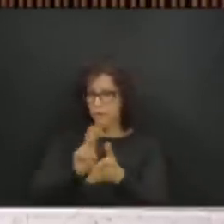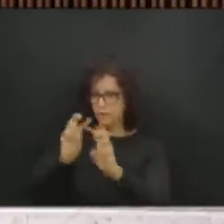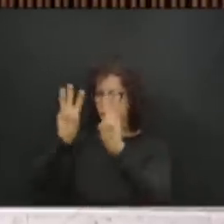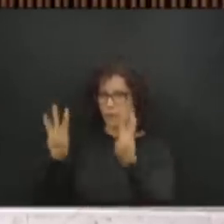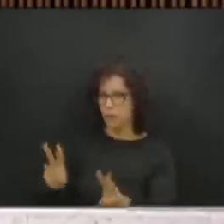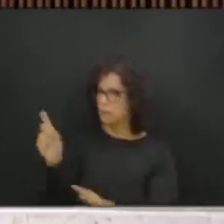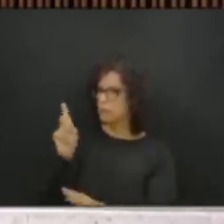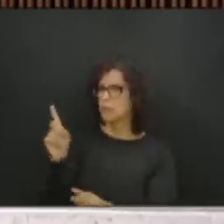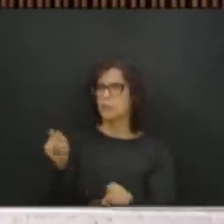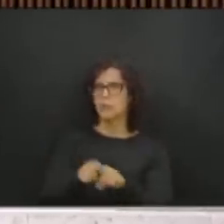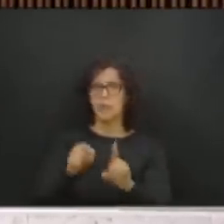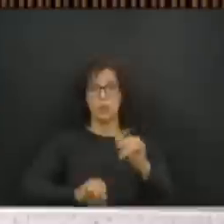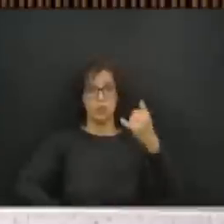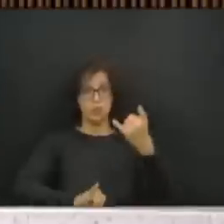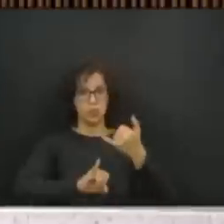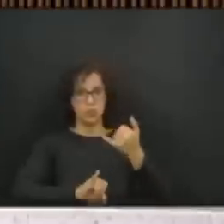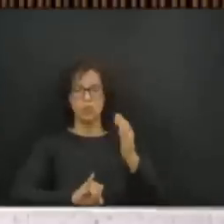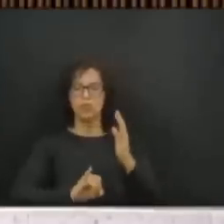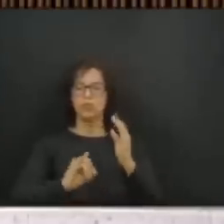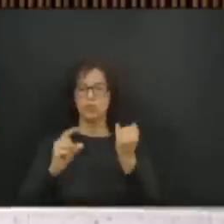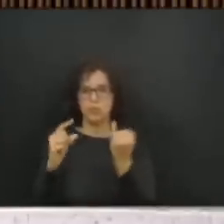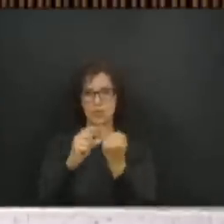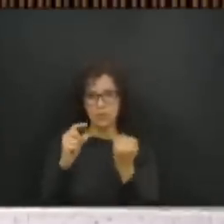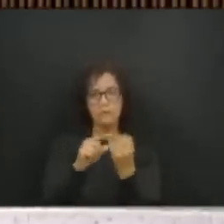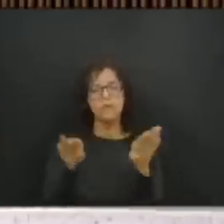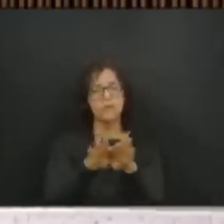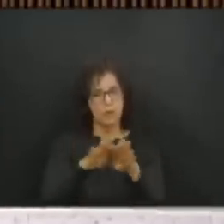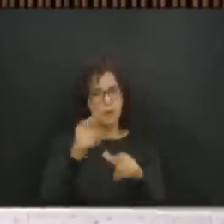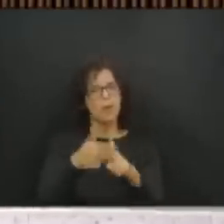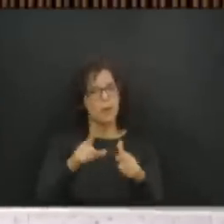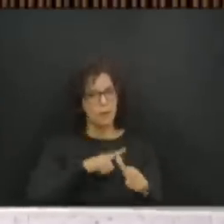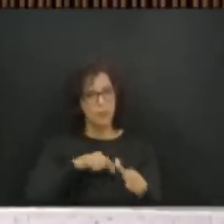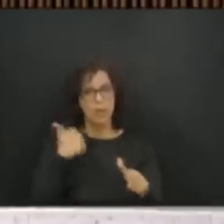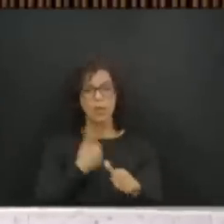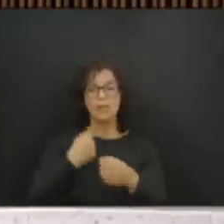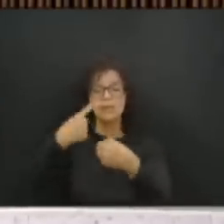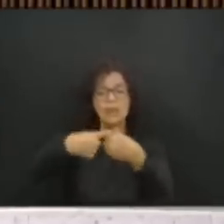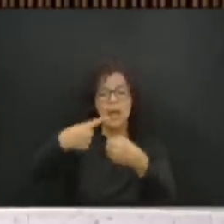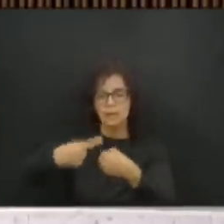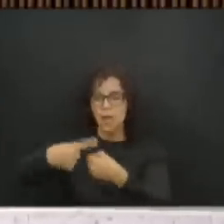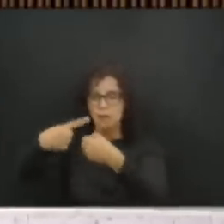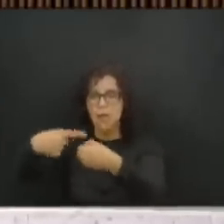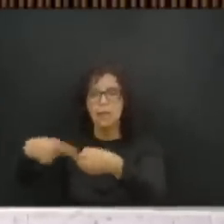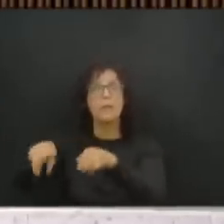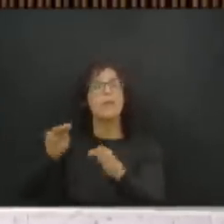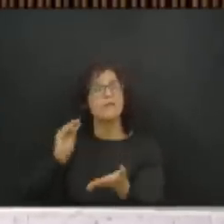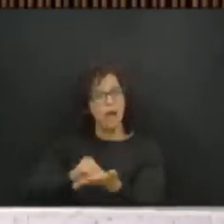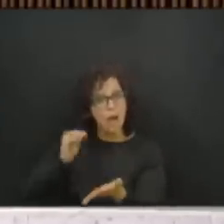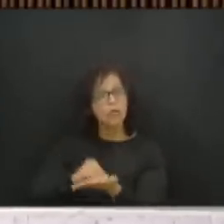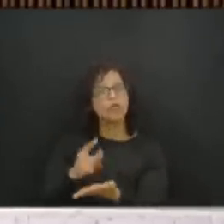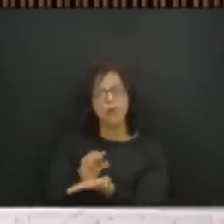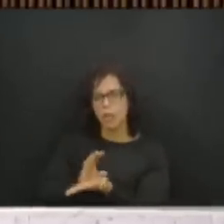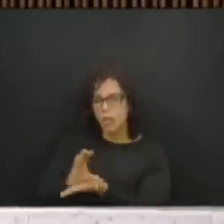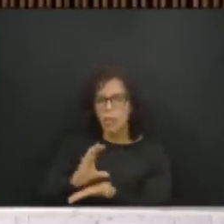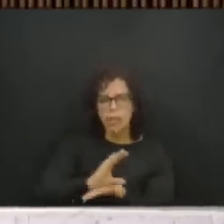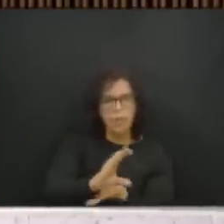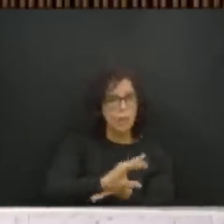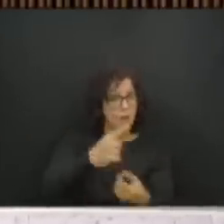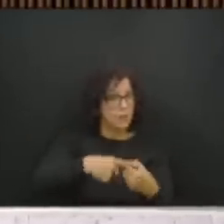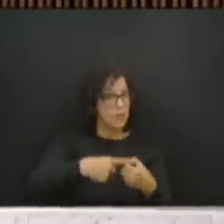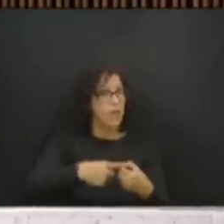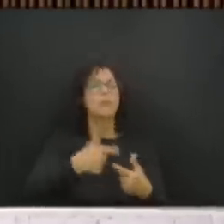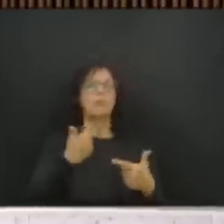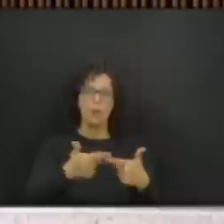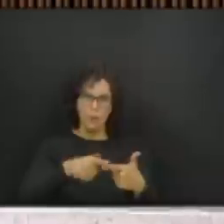universidades federais os institutos federais ele vai impactar diretamente os municípios no repasse que é feito para esse